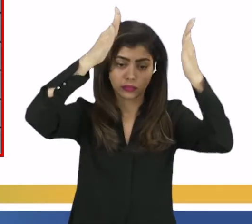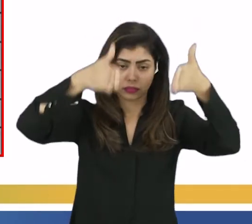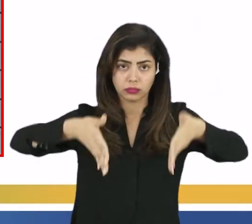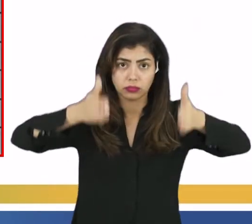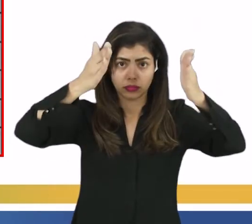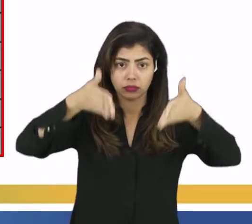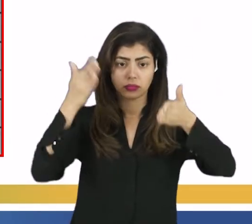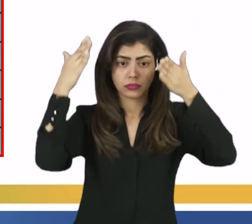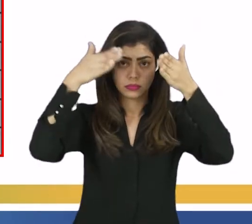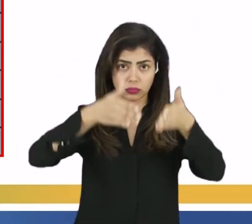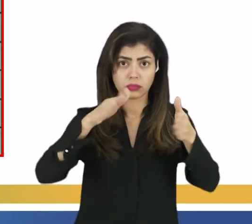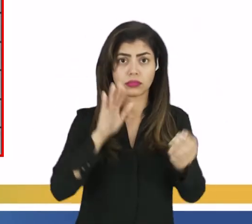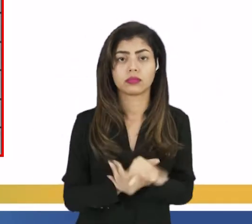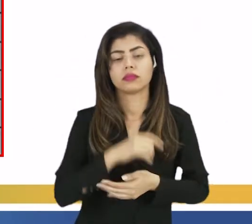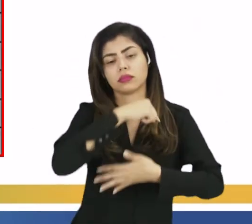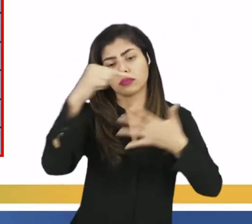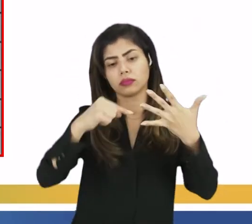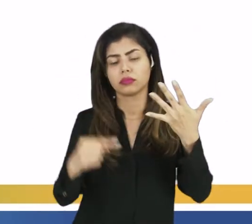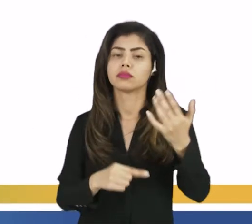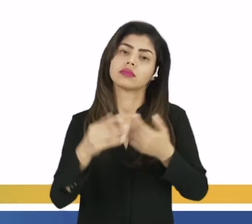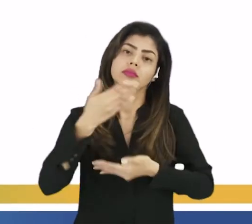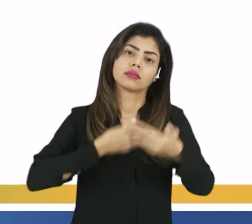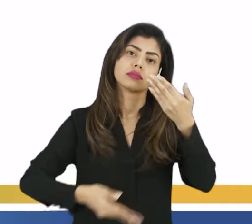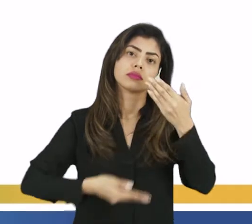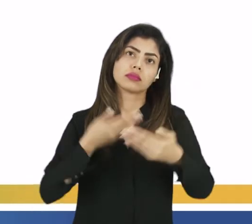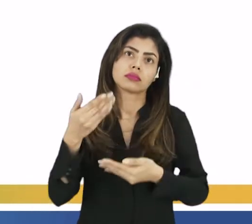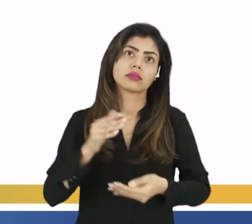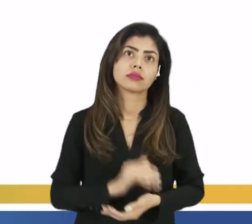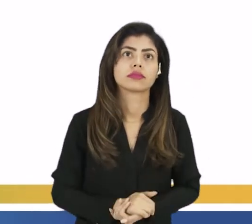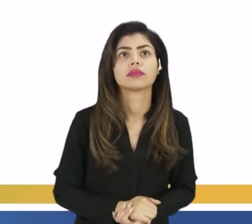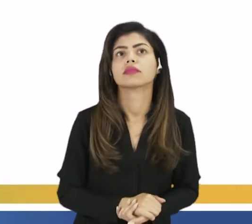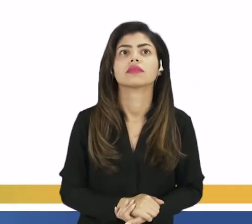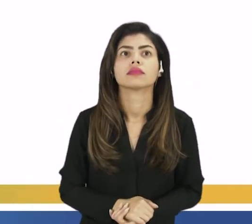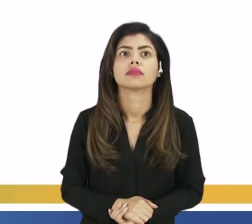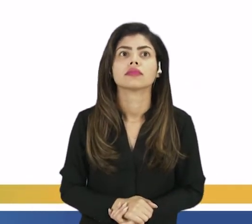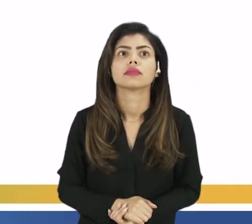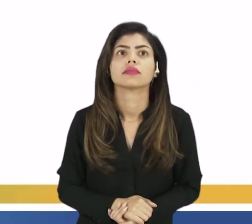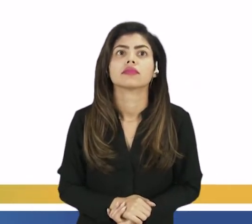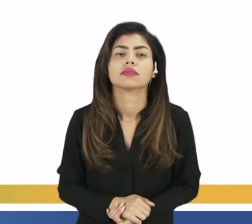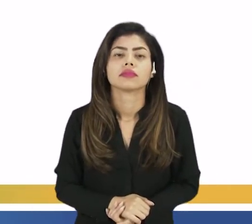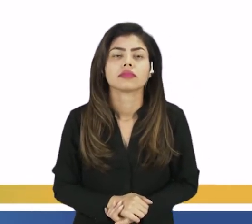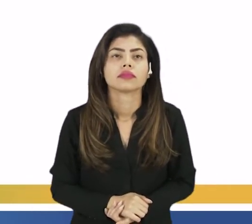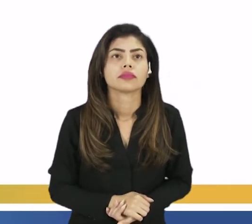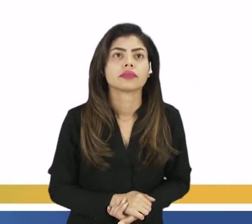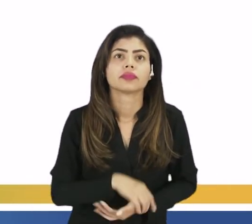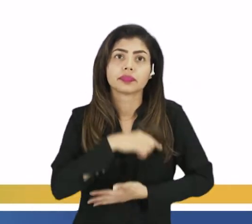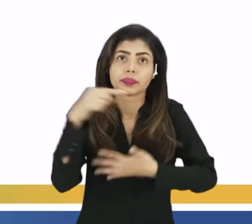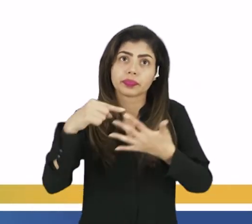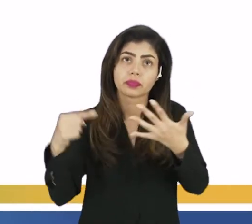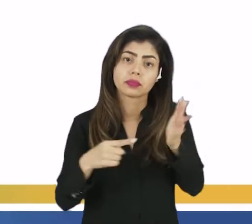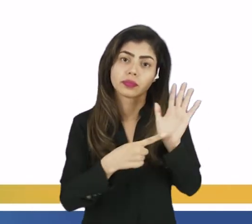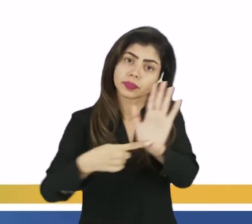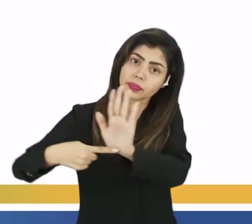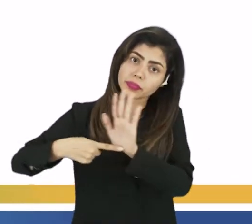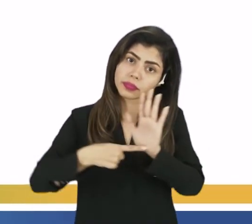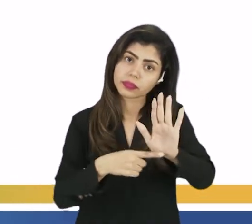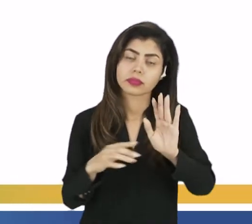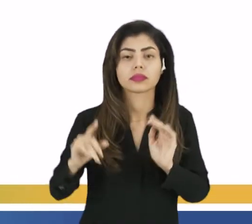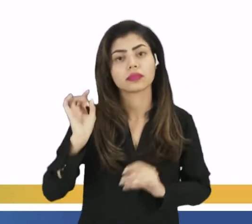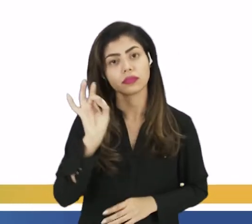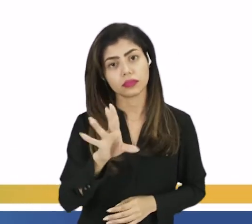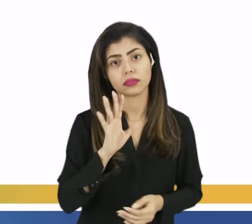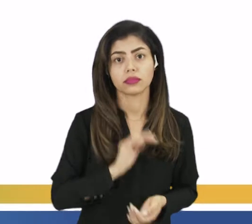da Tabela Periódica nós temos os alimentos de transição e os elementos representativos